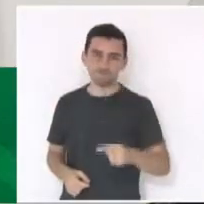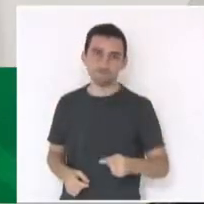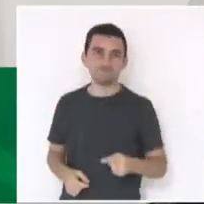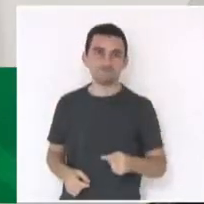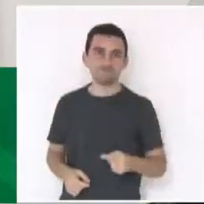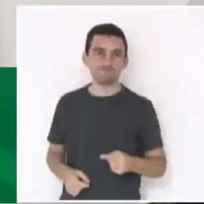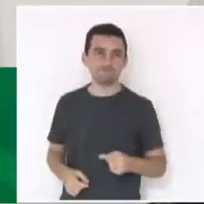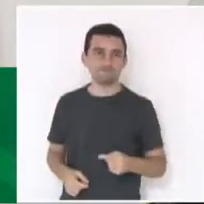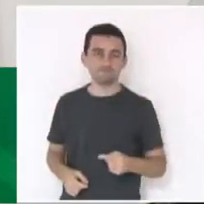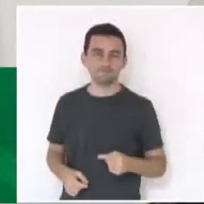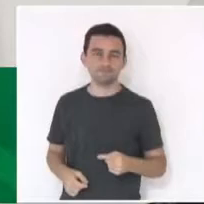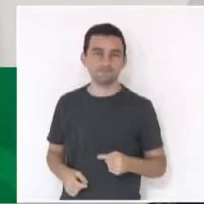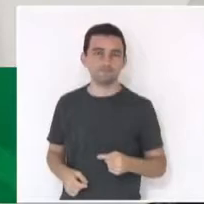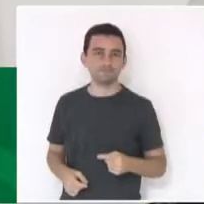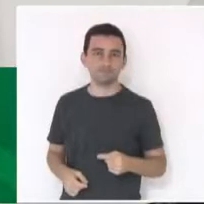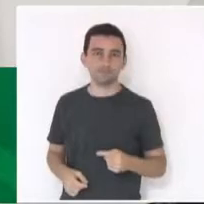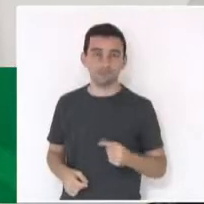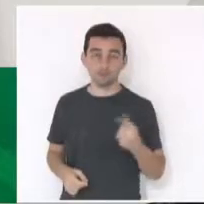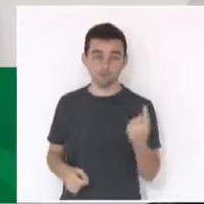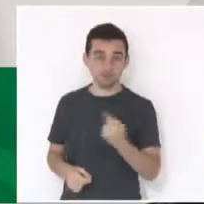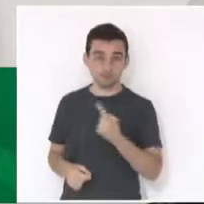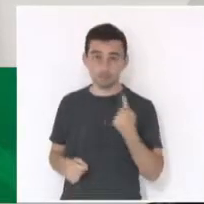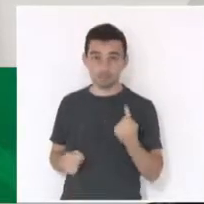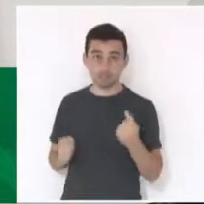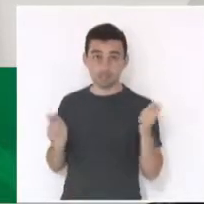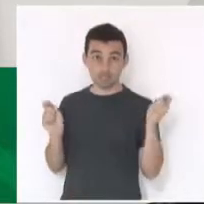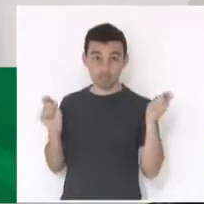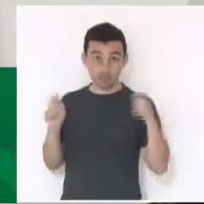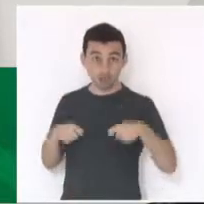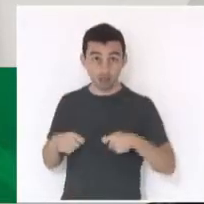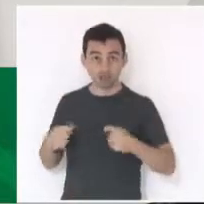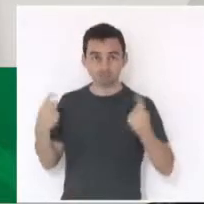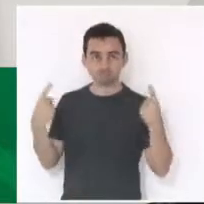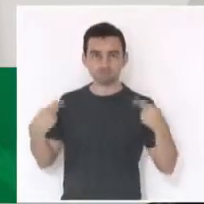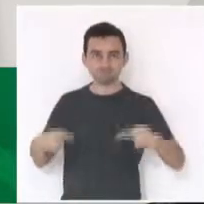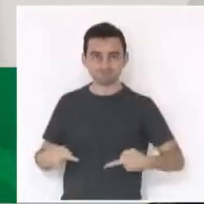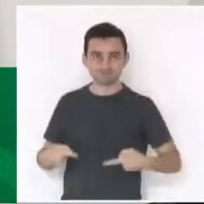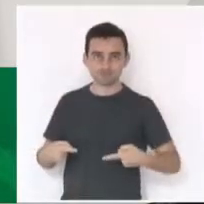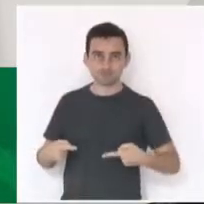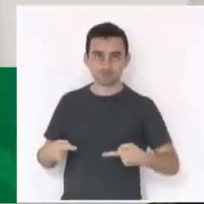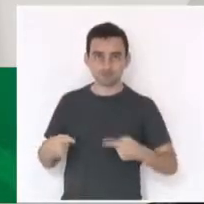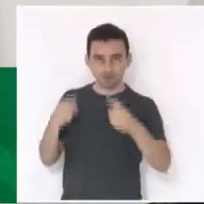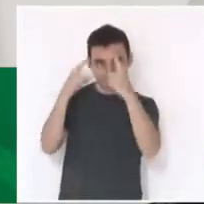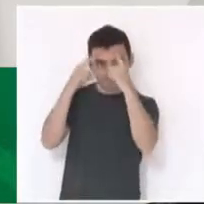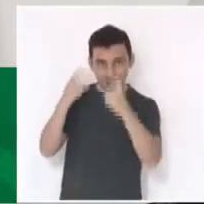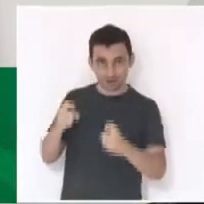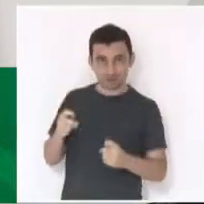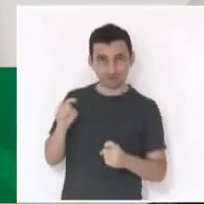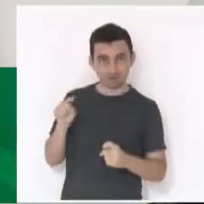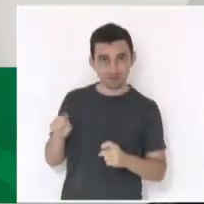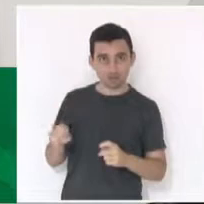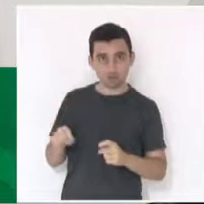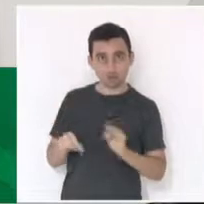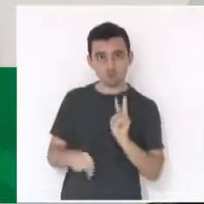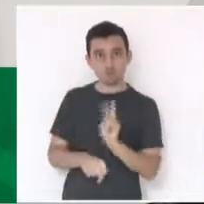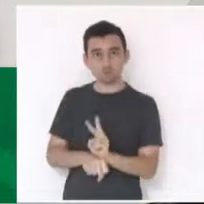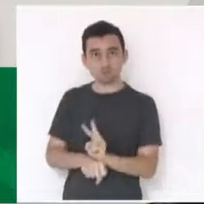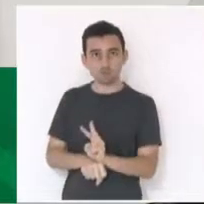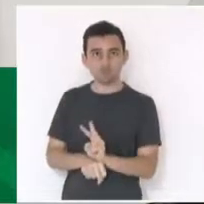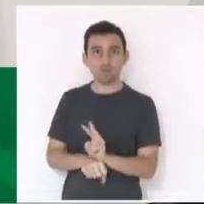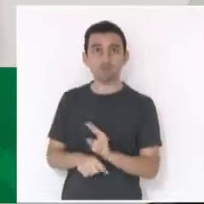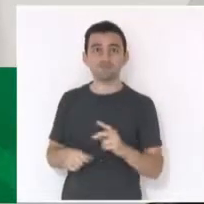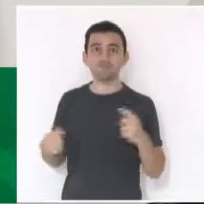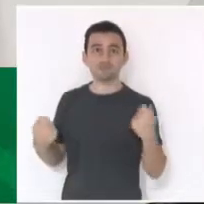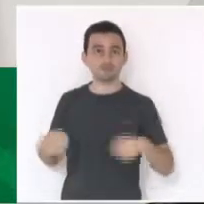só se fosse só de iremos combater todo e qualquer tipo de violência ser nós